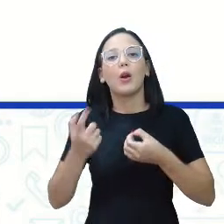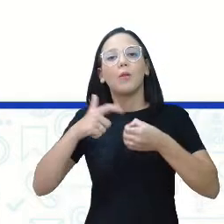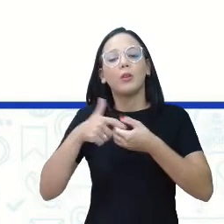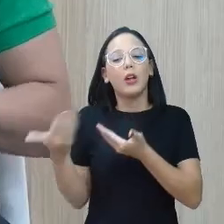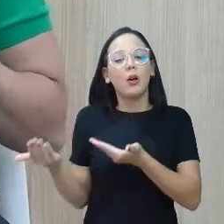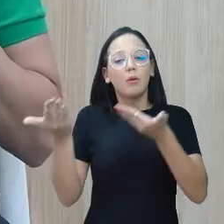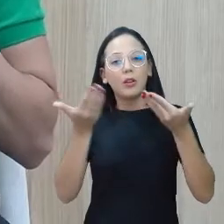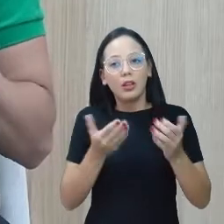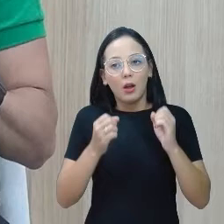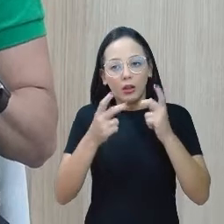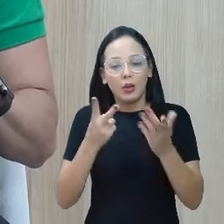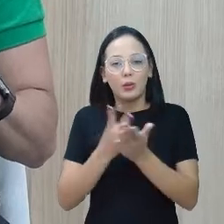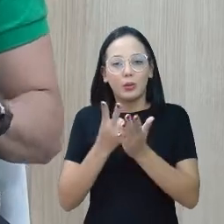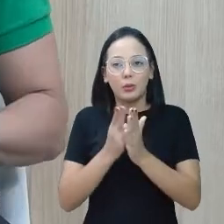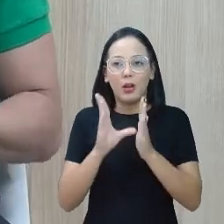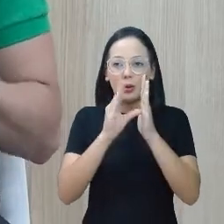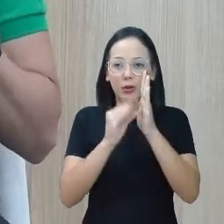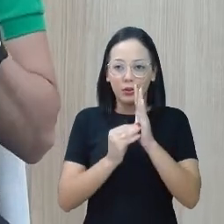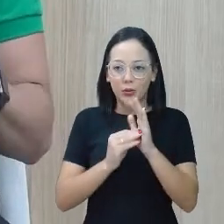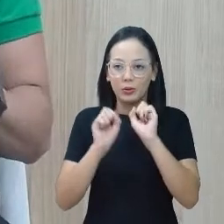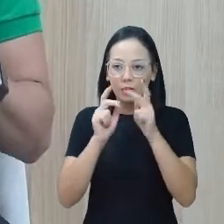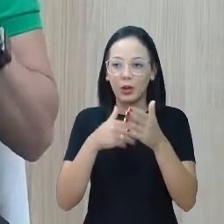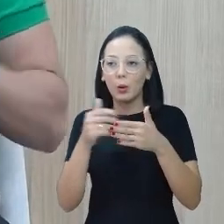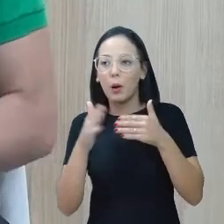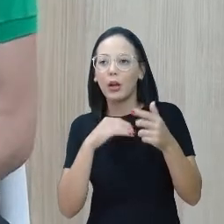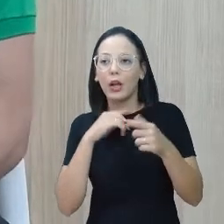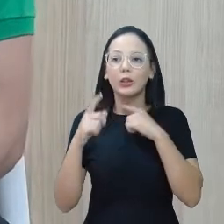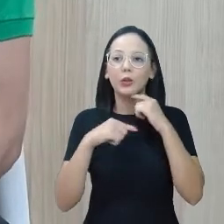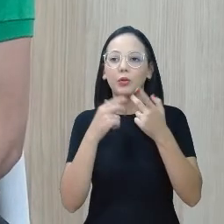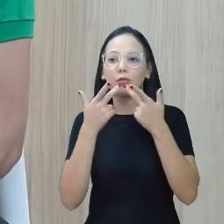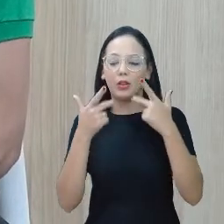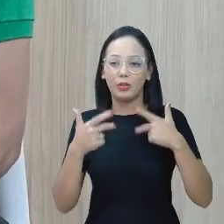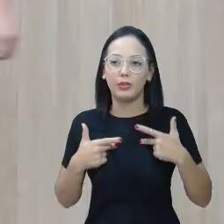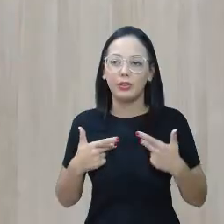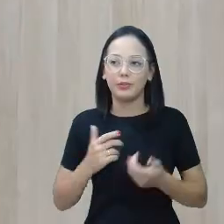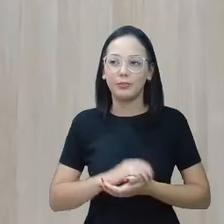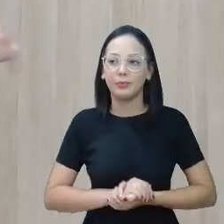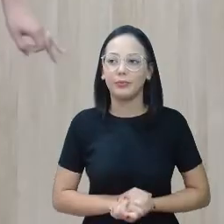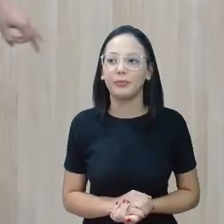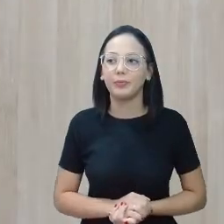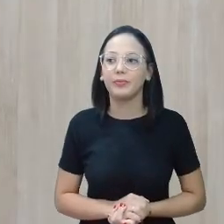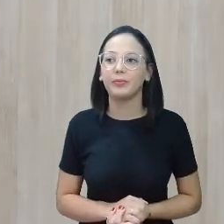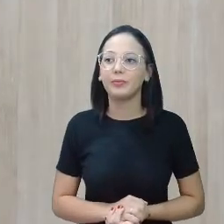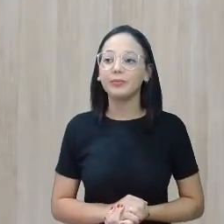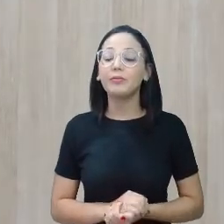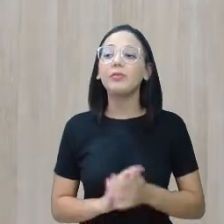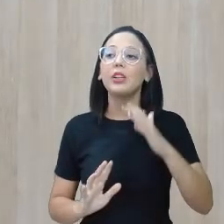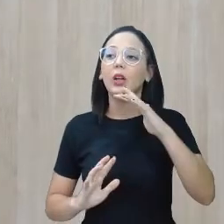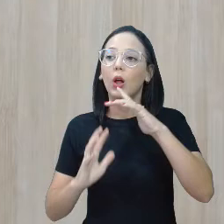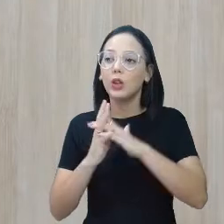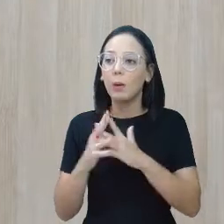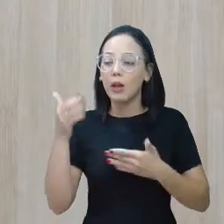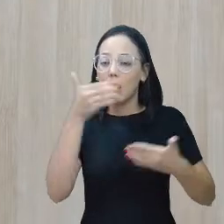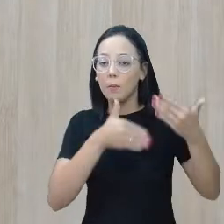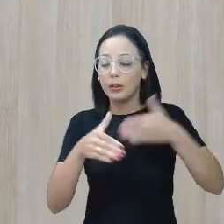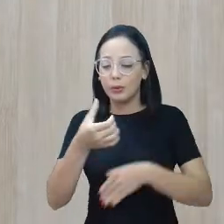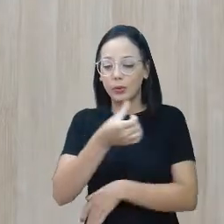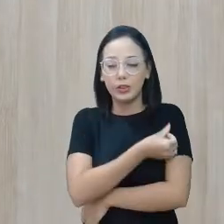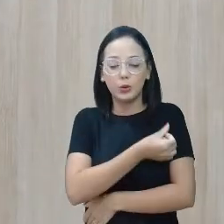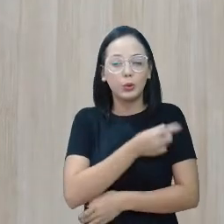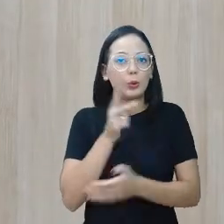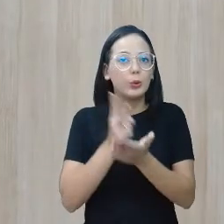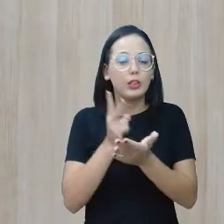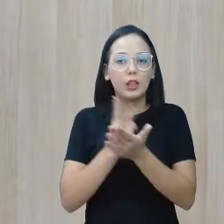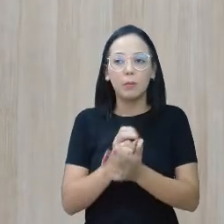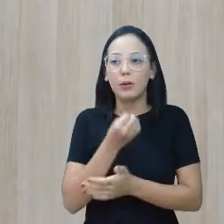com a Briana, ela vai dar continuidade ao assunto e qualquer dúvida fala com a gente. Top, né, gente? A participação do sexto ano sempre é massa.